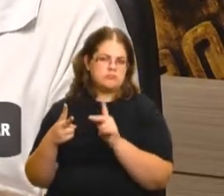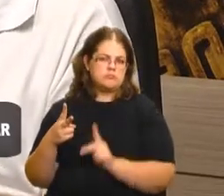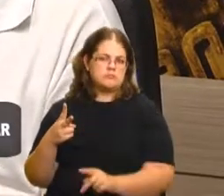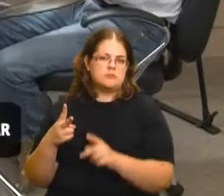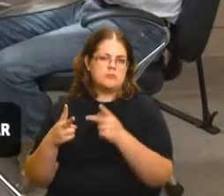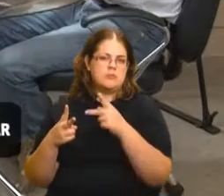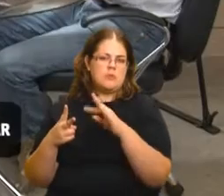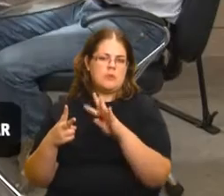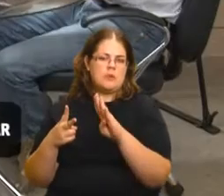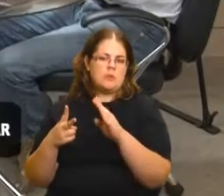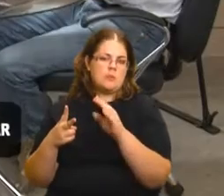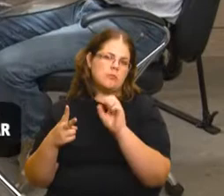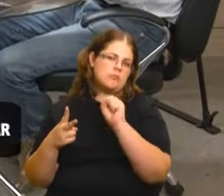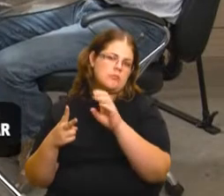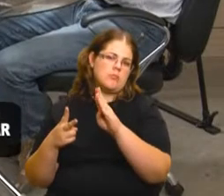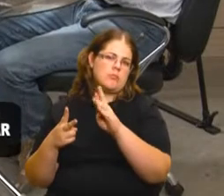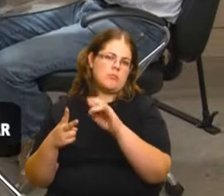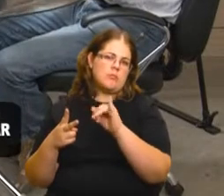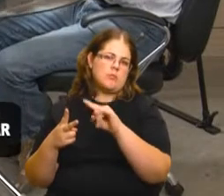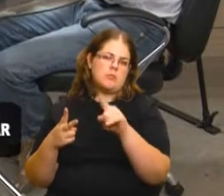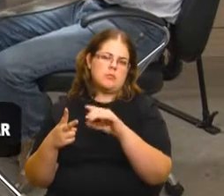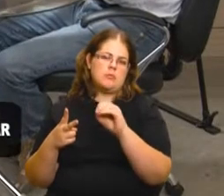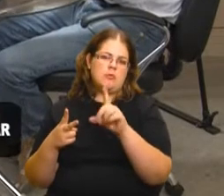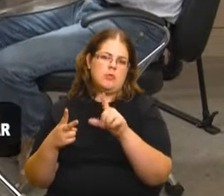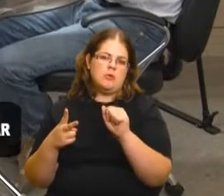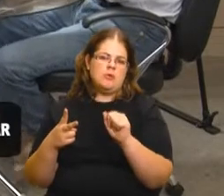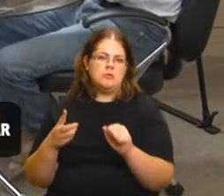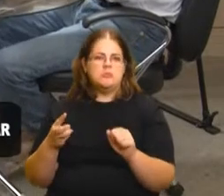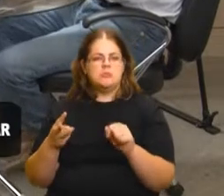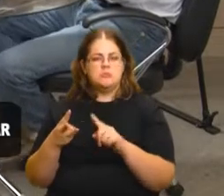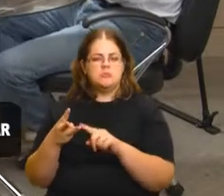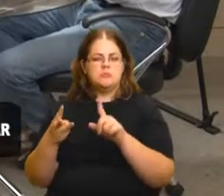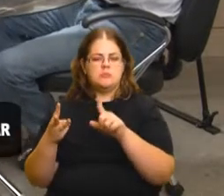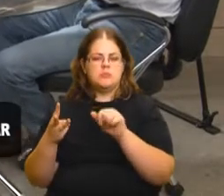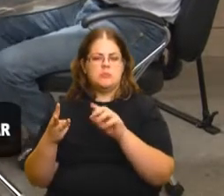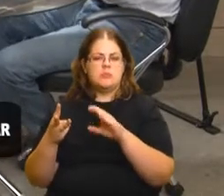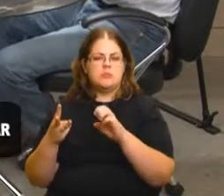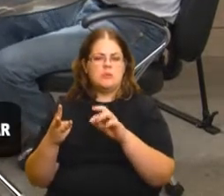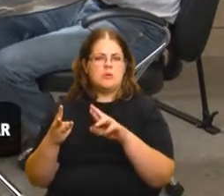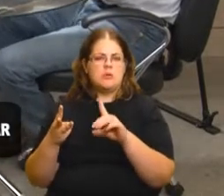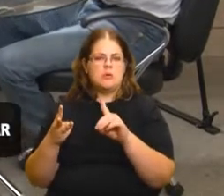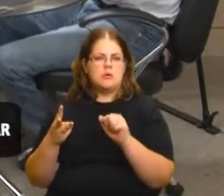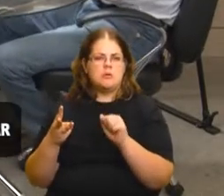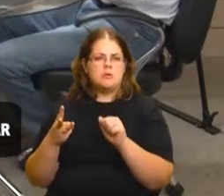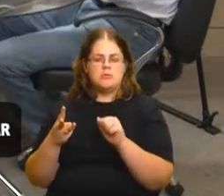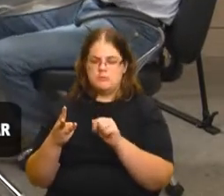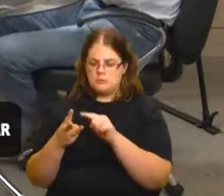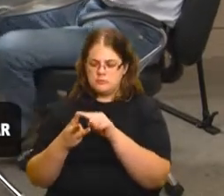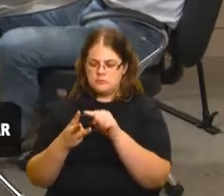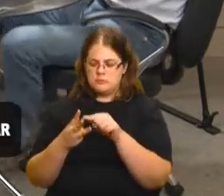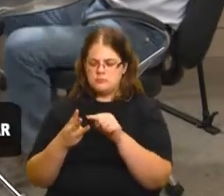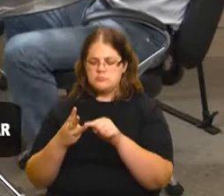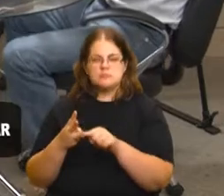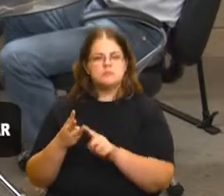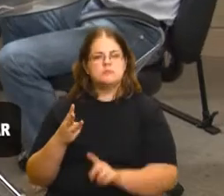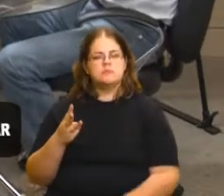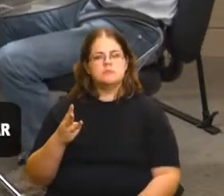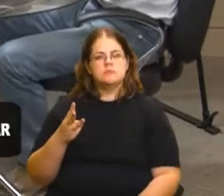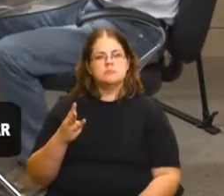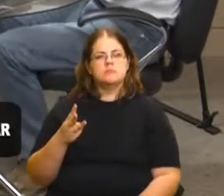alguém pelo PTB, ou talvez o Brizola. Esquerda, talvez o Brizola, e Lacerda pela UDN. Pela UDN, pela direita.